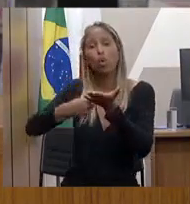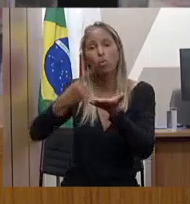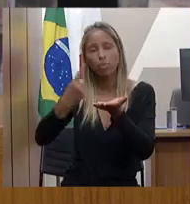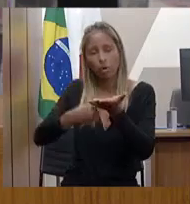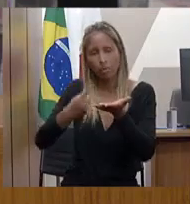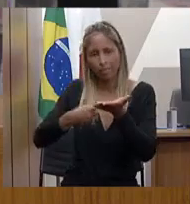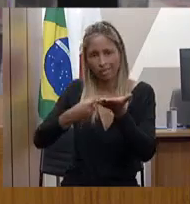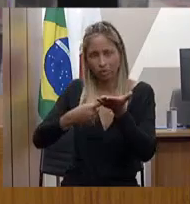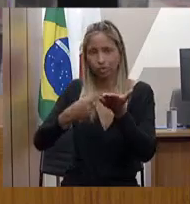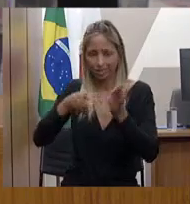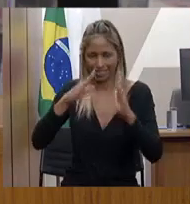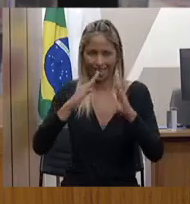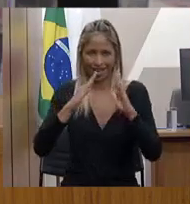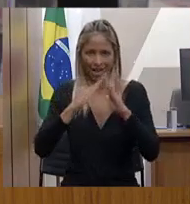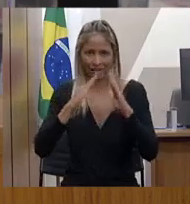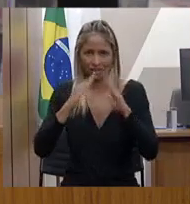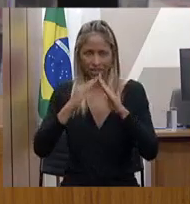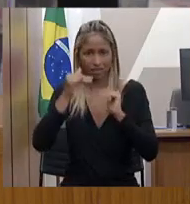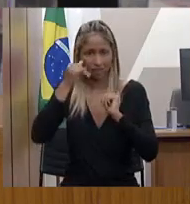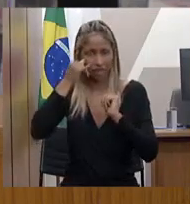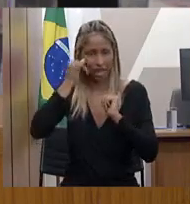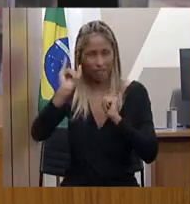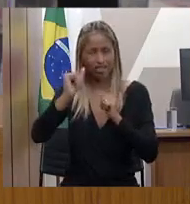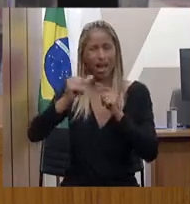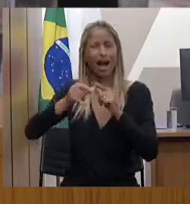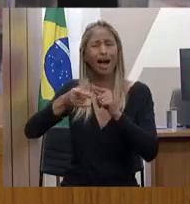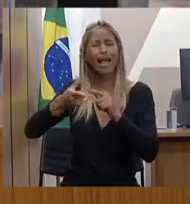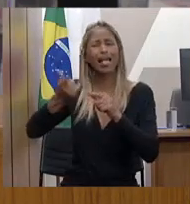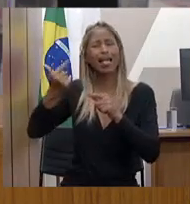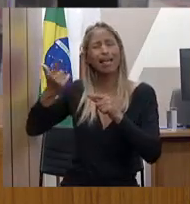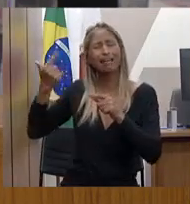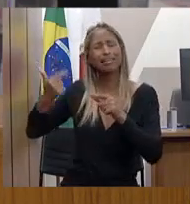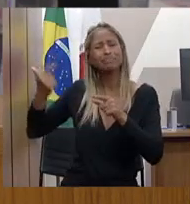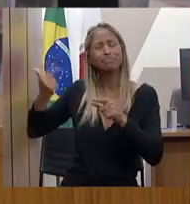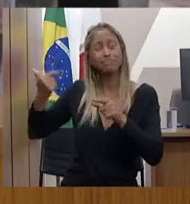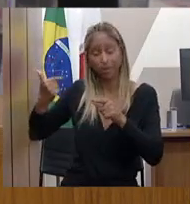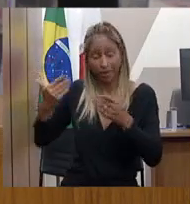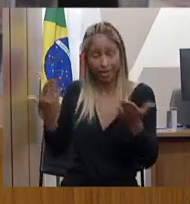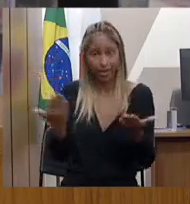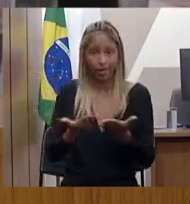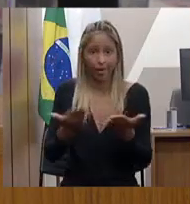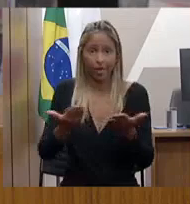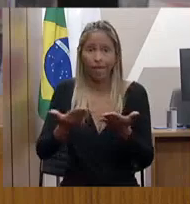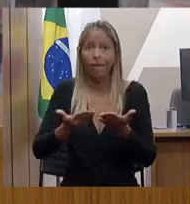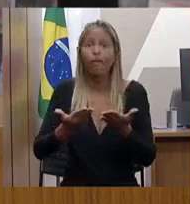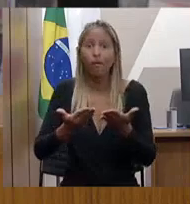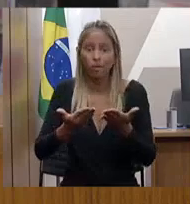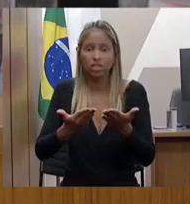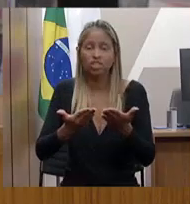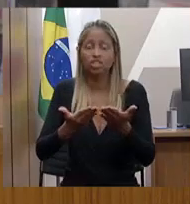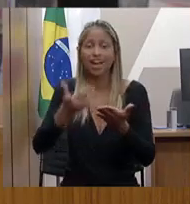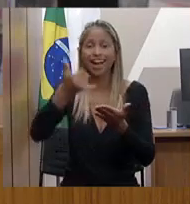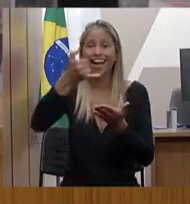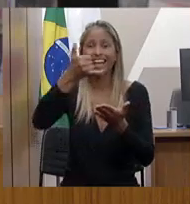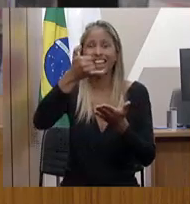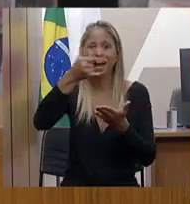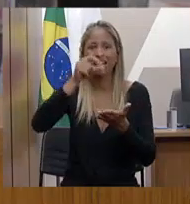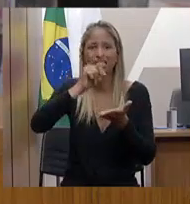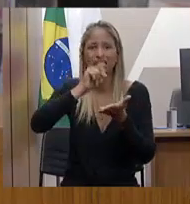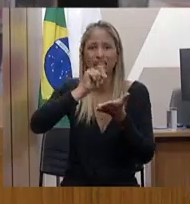a gente pede dessa casa é evitar o retrocesso que está que está hoje na ponta de uma caneta